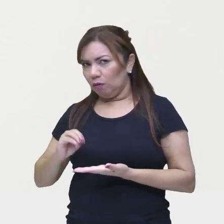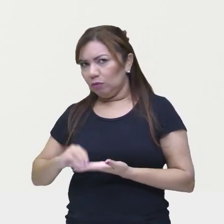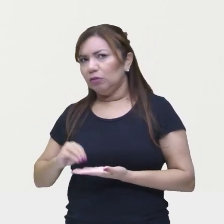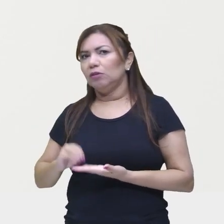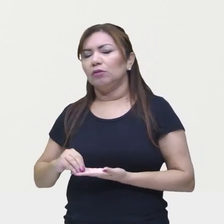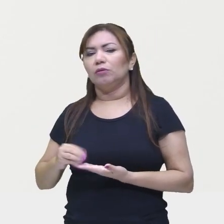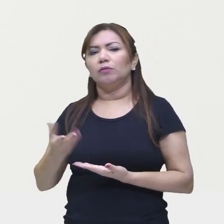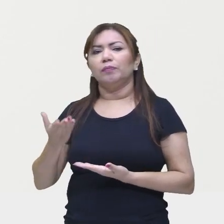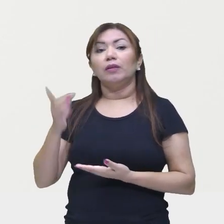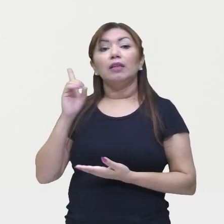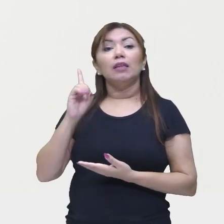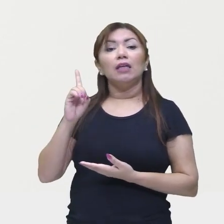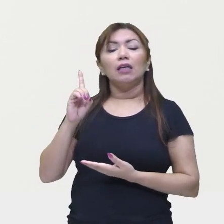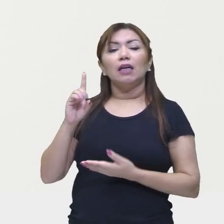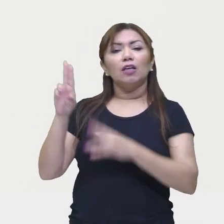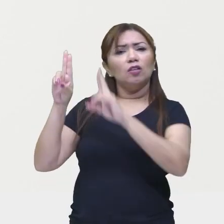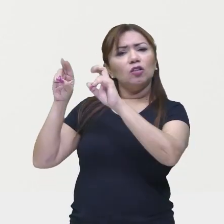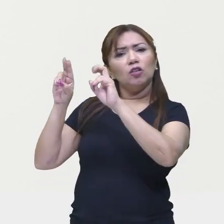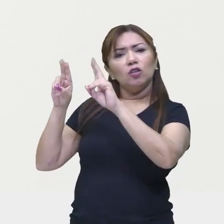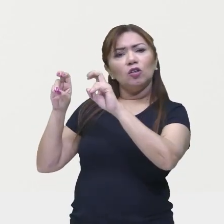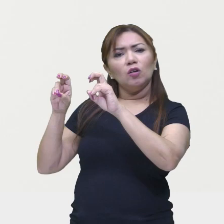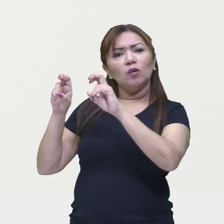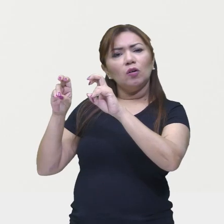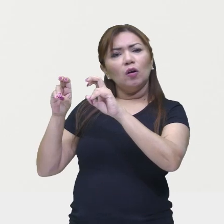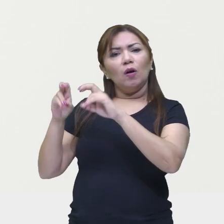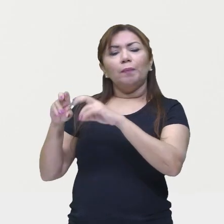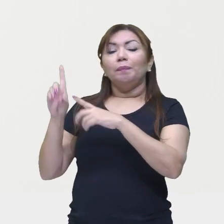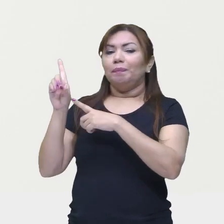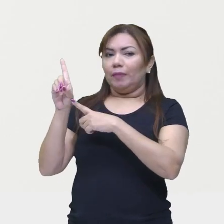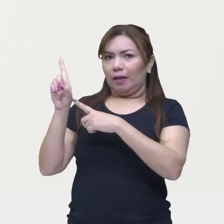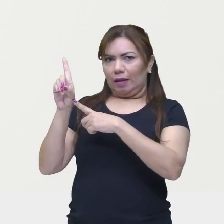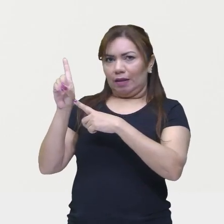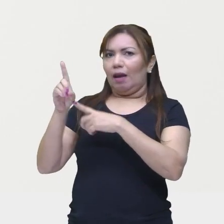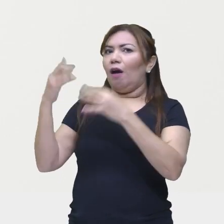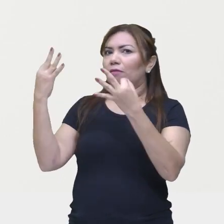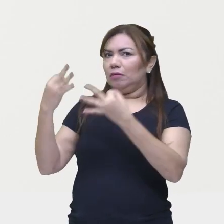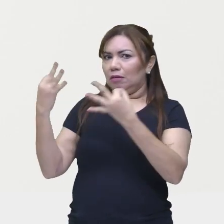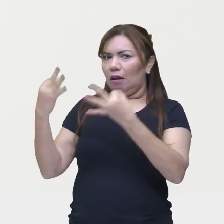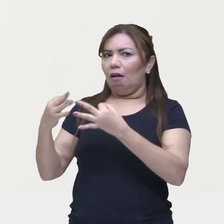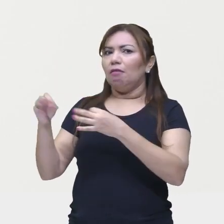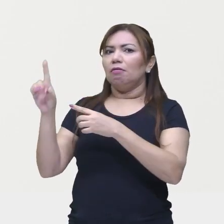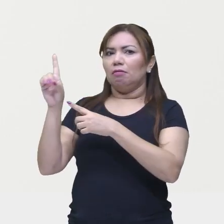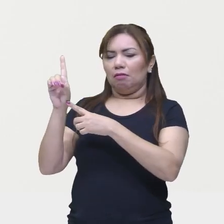A letra D é a letra correta. Título,